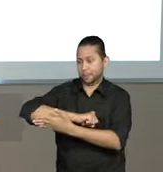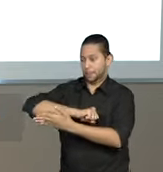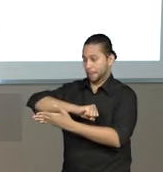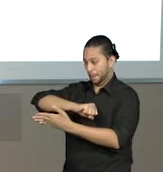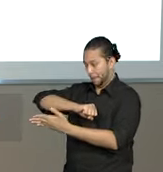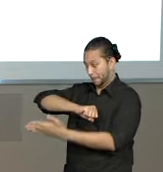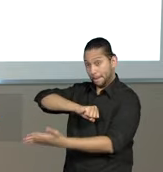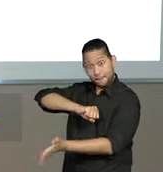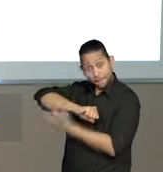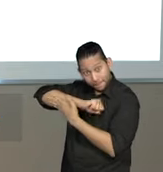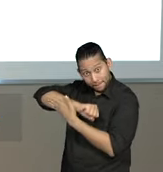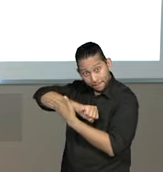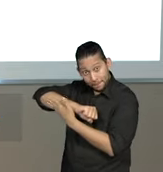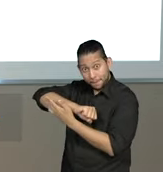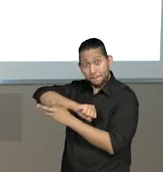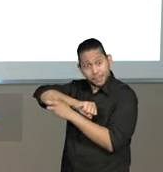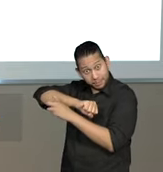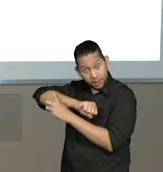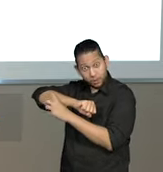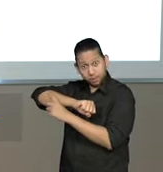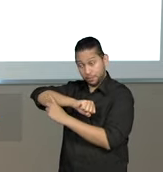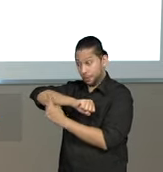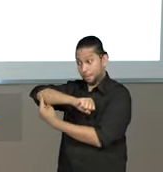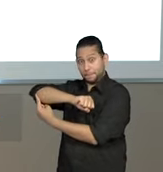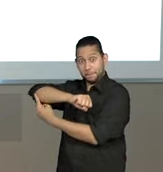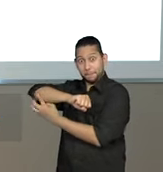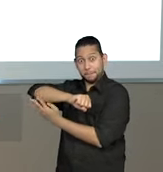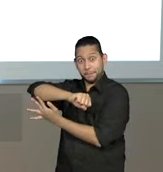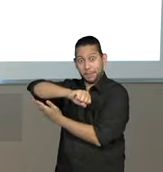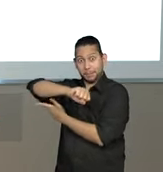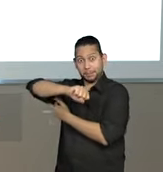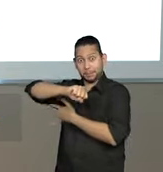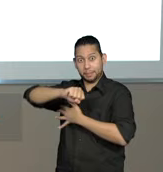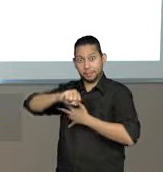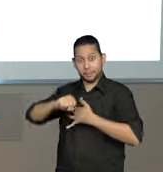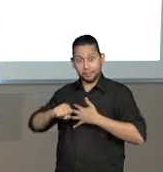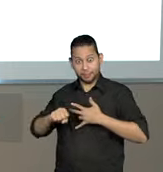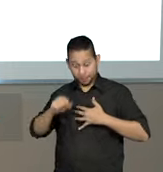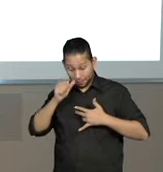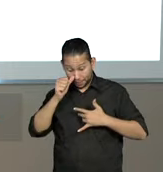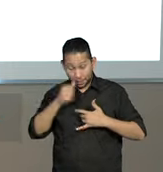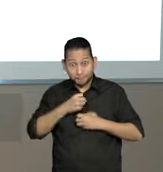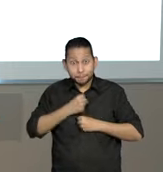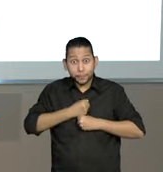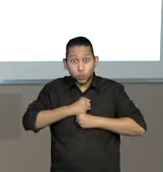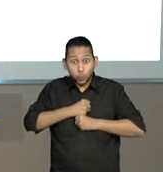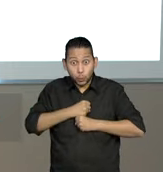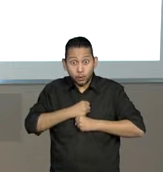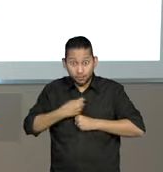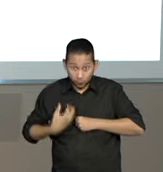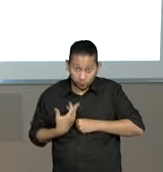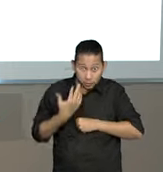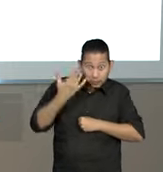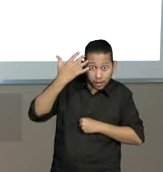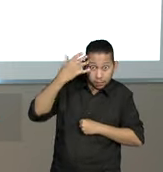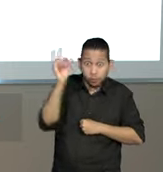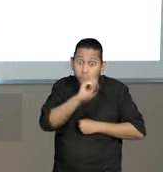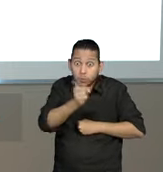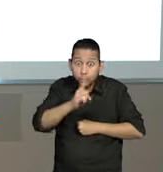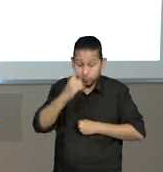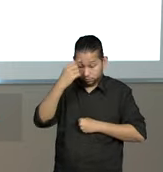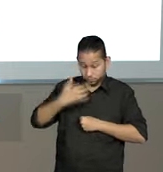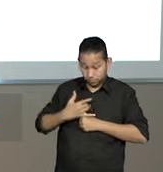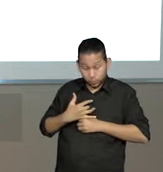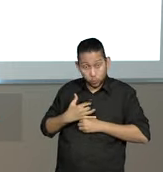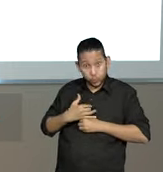já veio rapidinho. Daí você puxou o músculo, você não pensou. Por que isso é importante?